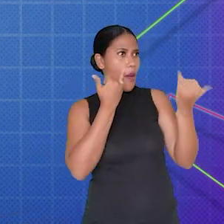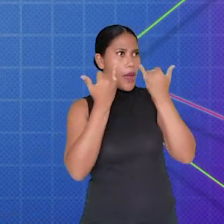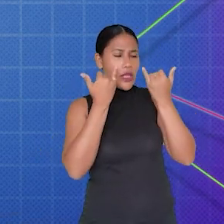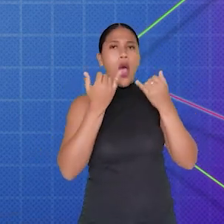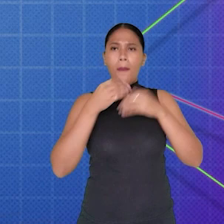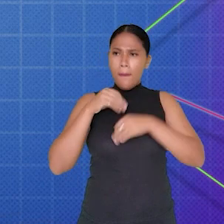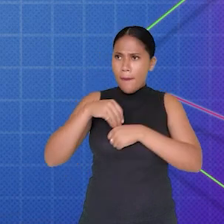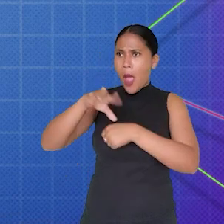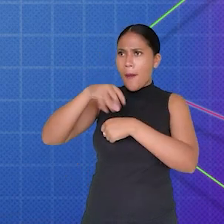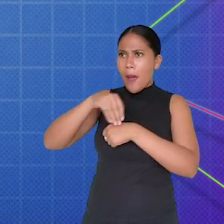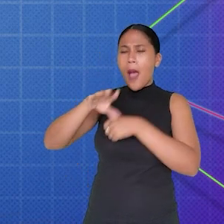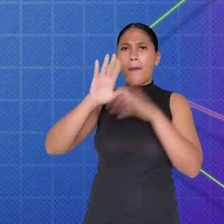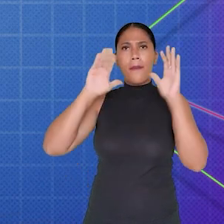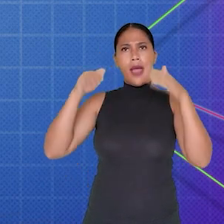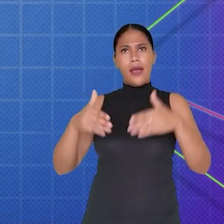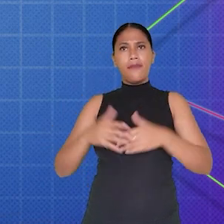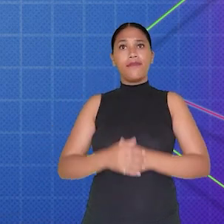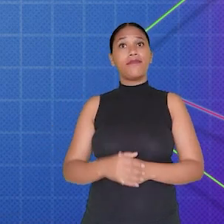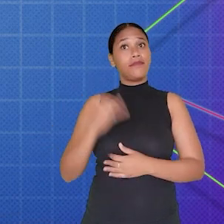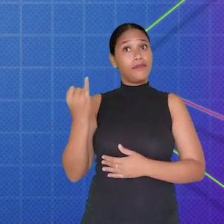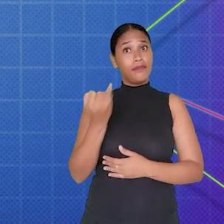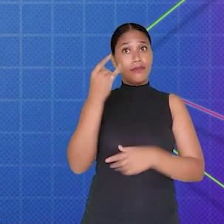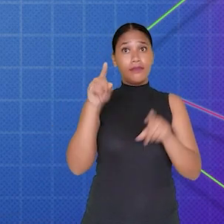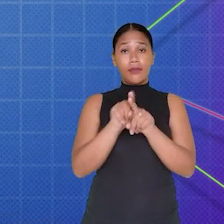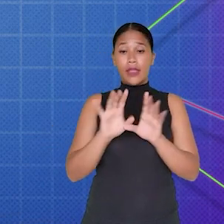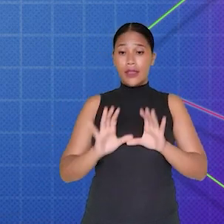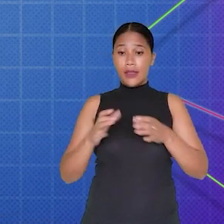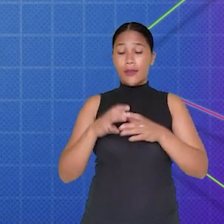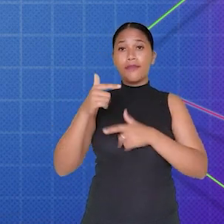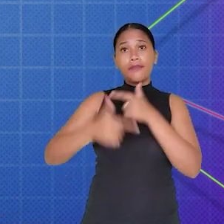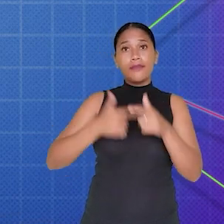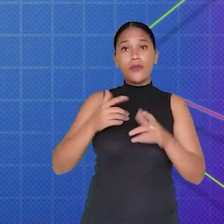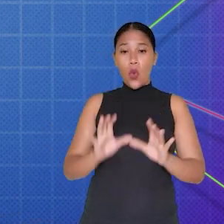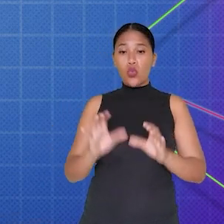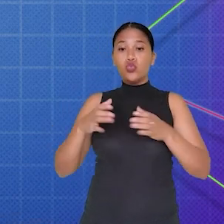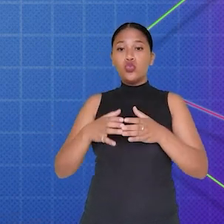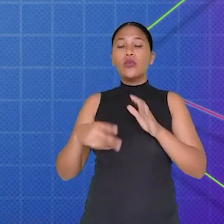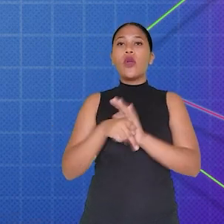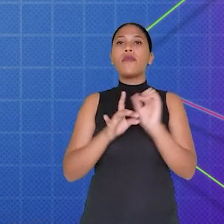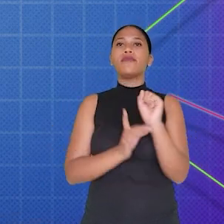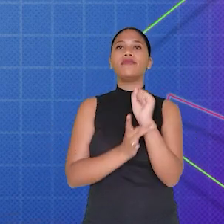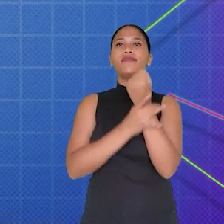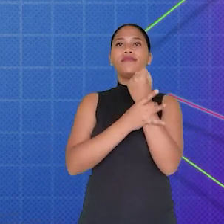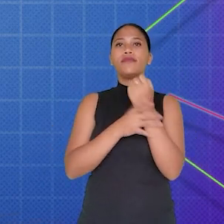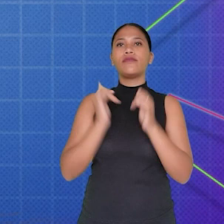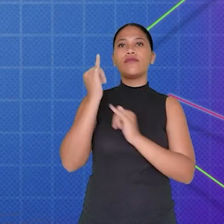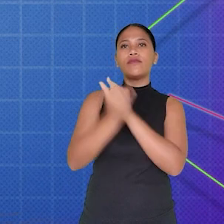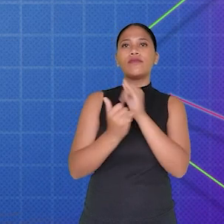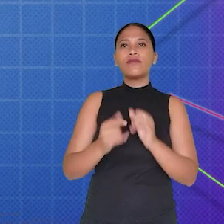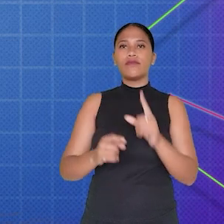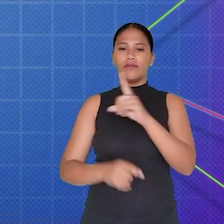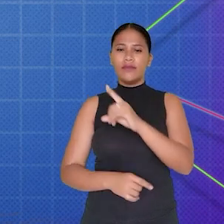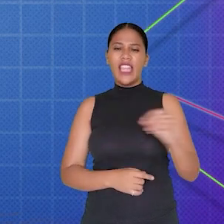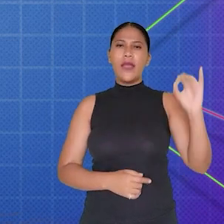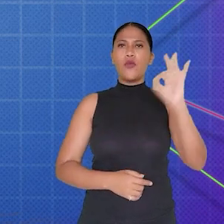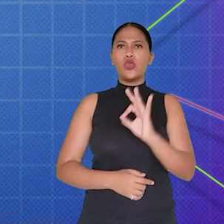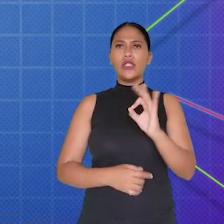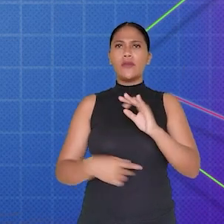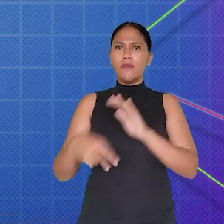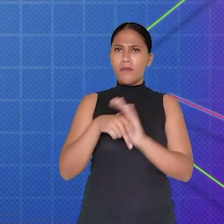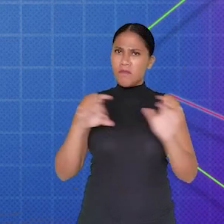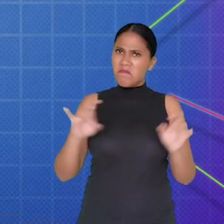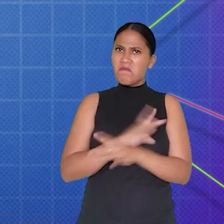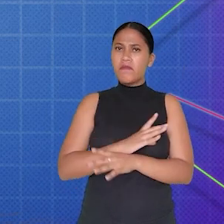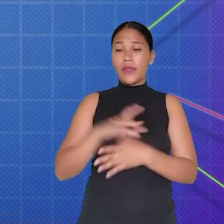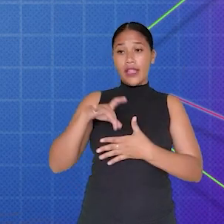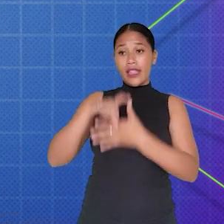ideias e informações relevantes para sua área de especialização. É importante que a equipe trabalhe em conjunto para garantir que todas as informações sejam completas